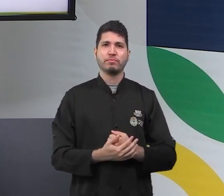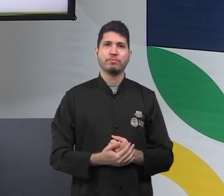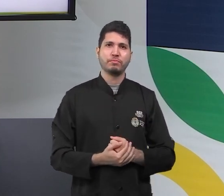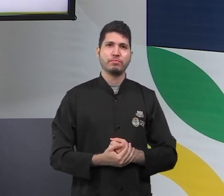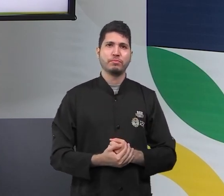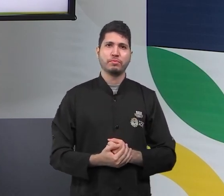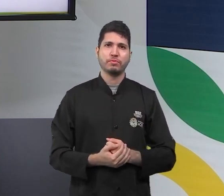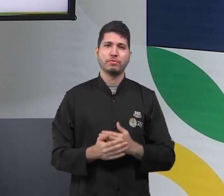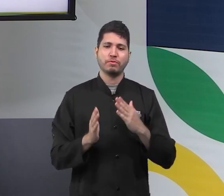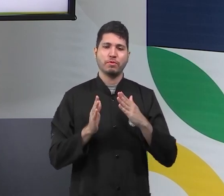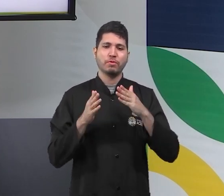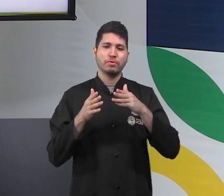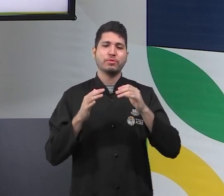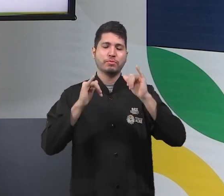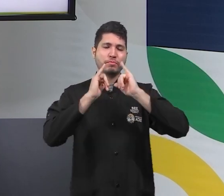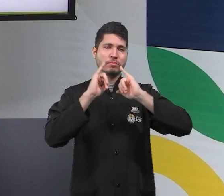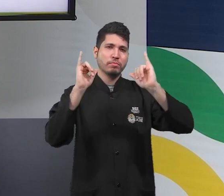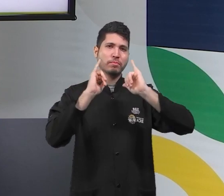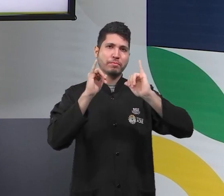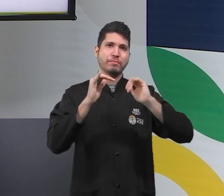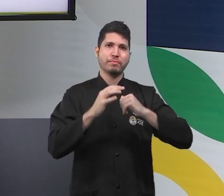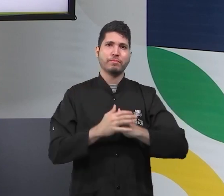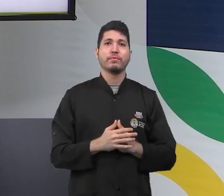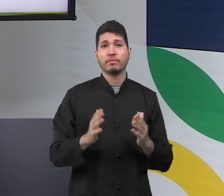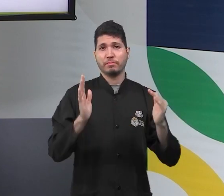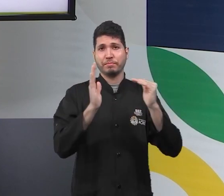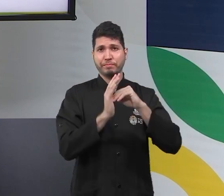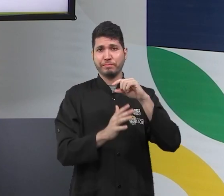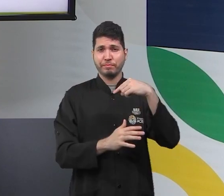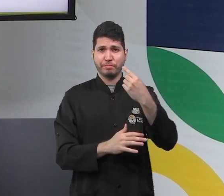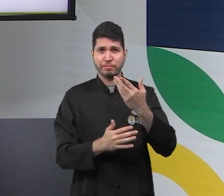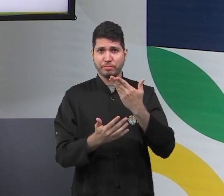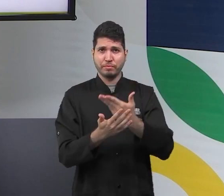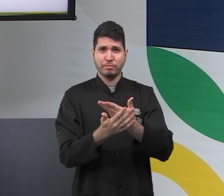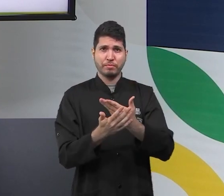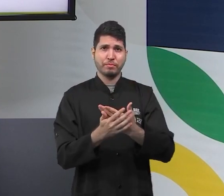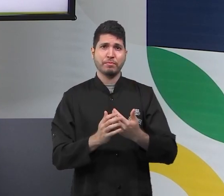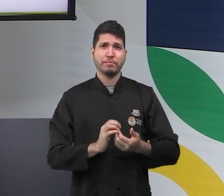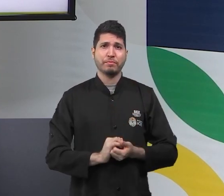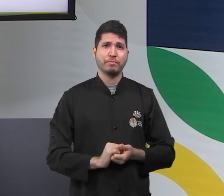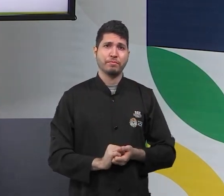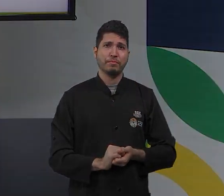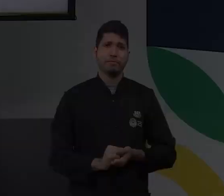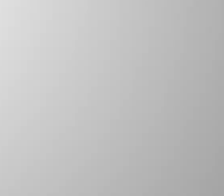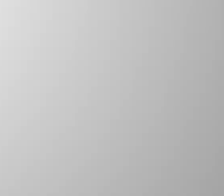Então finalizamos a aula de hoje e até a nossa próxima aula. Adiós!